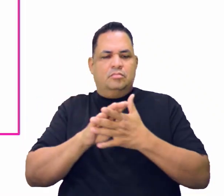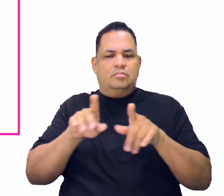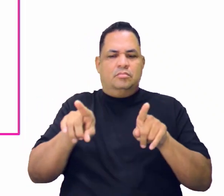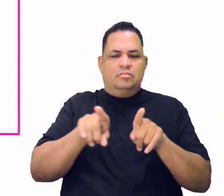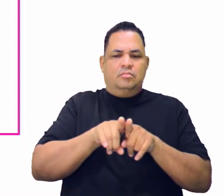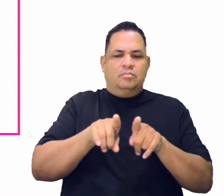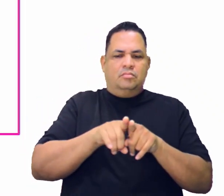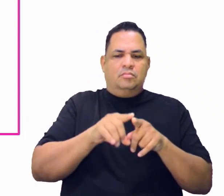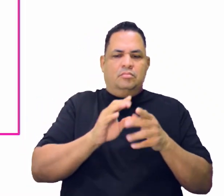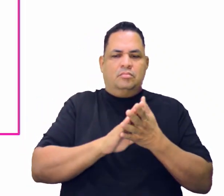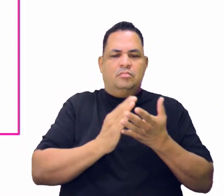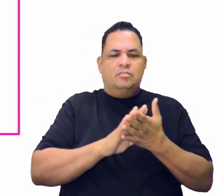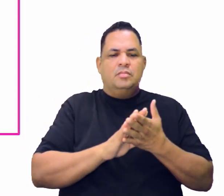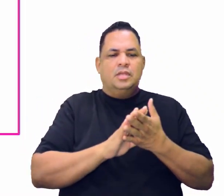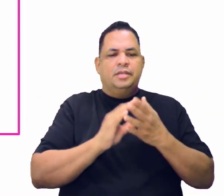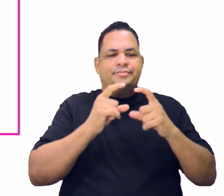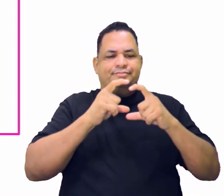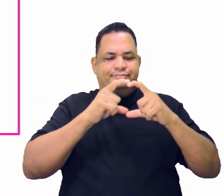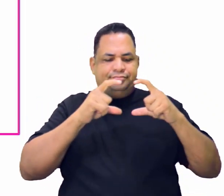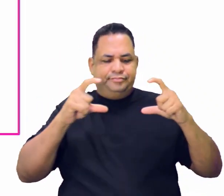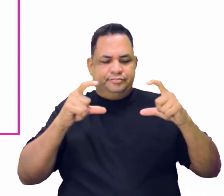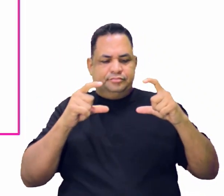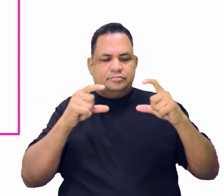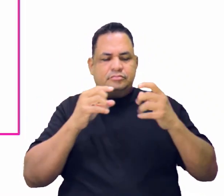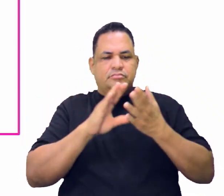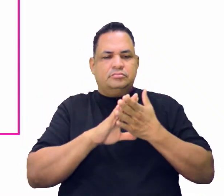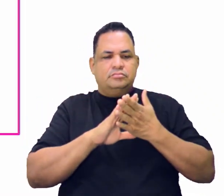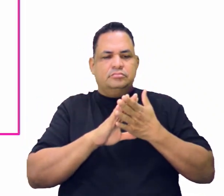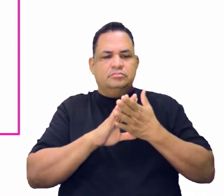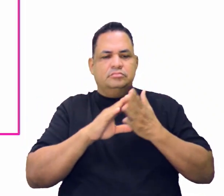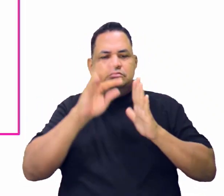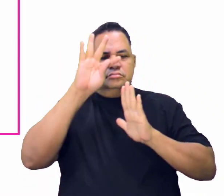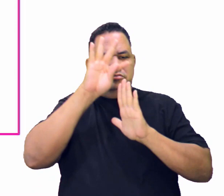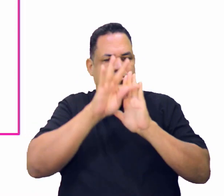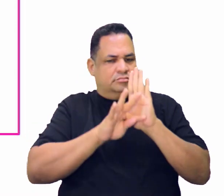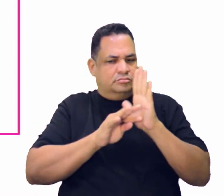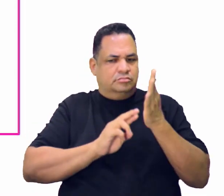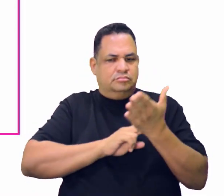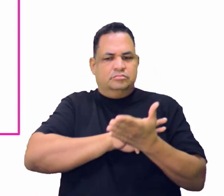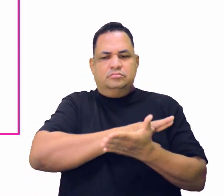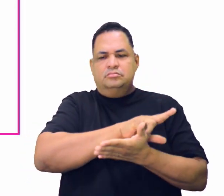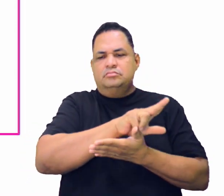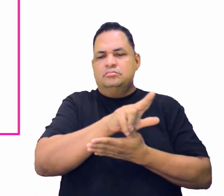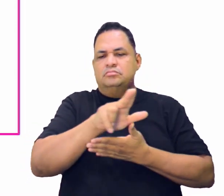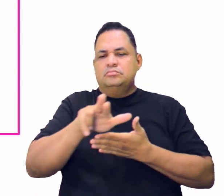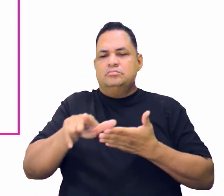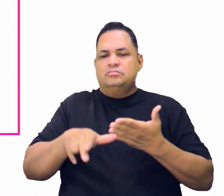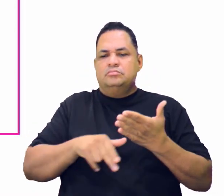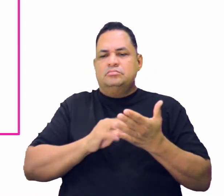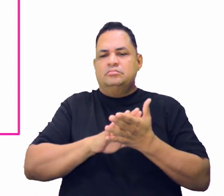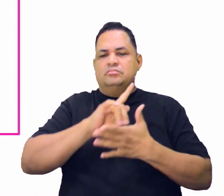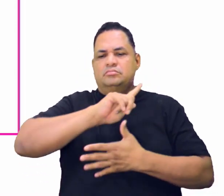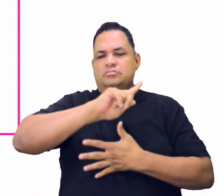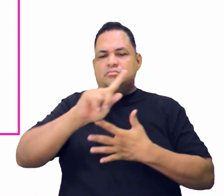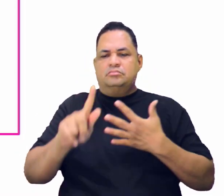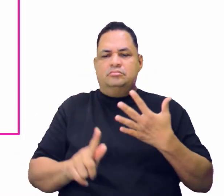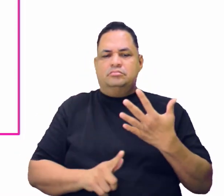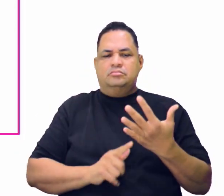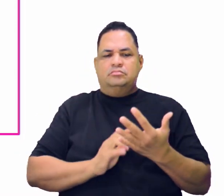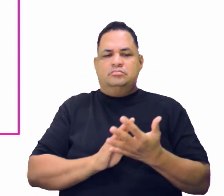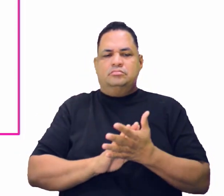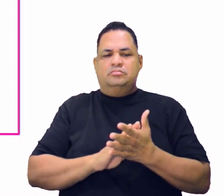trabalhar tirinha, vamos trabalhar vários gêneros, tá bom?